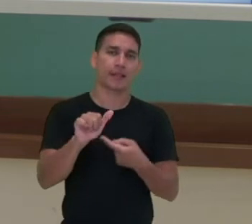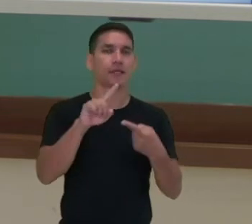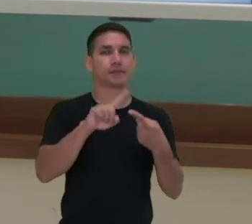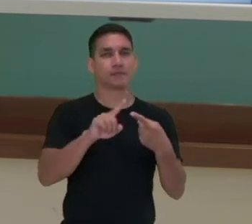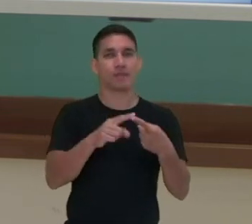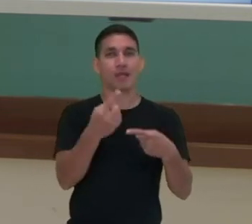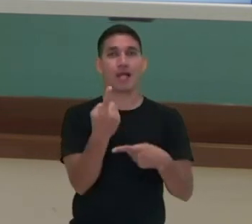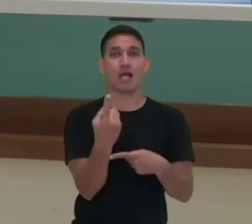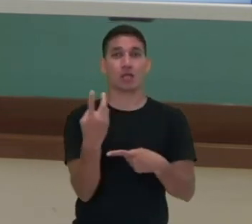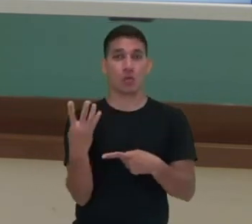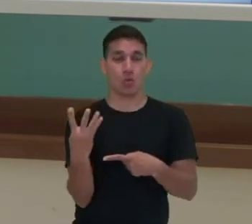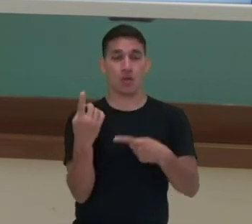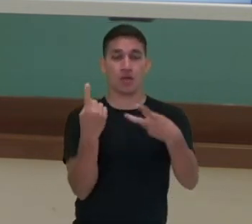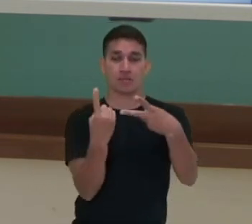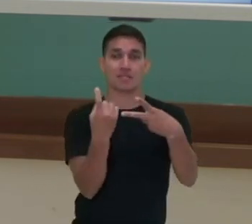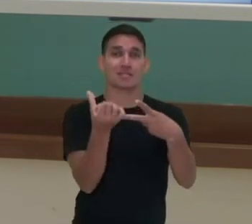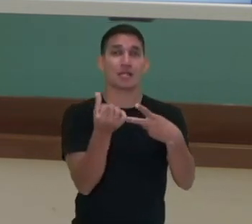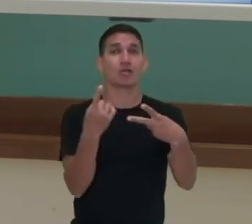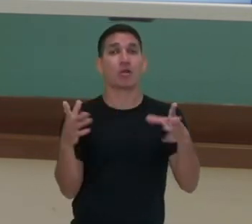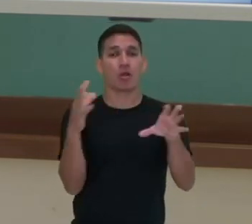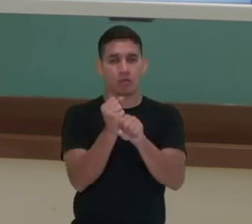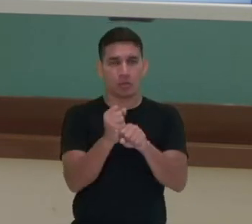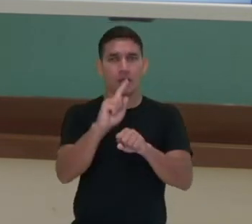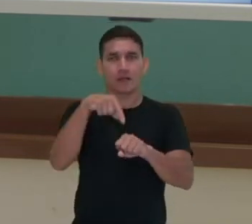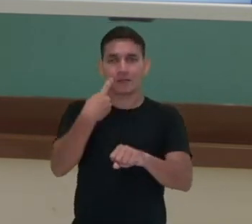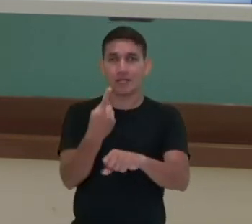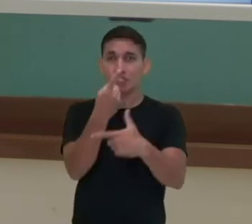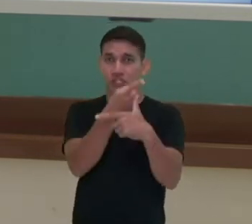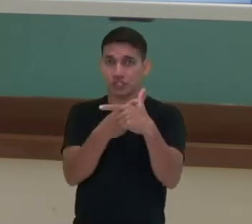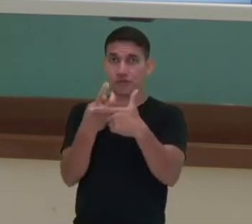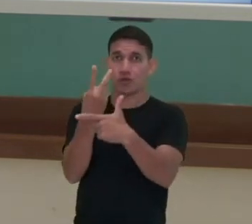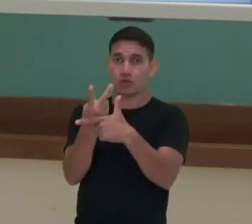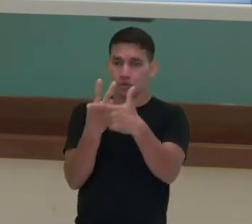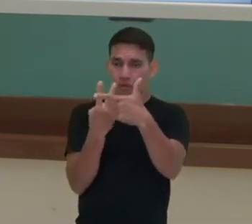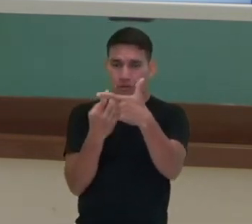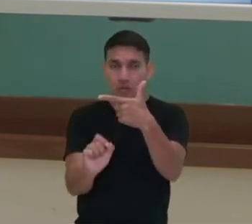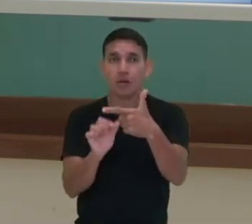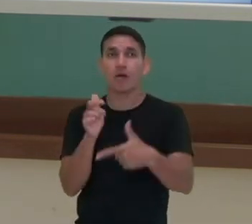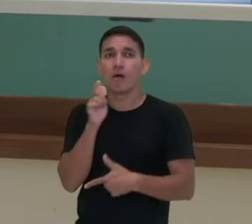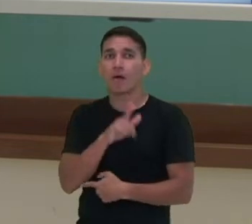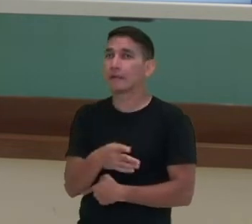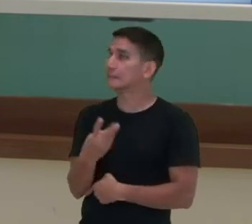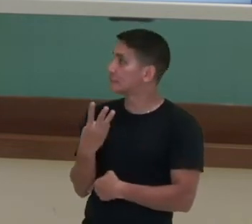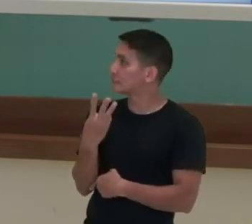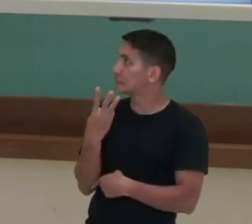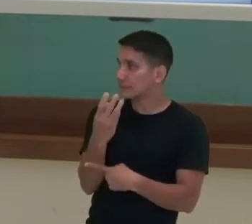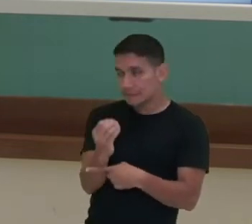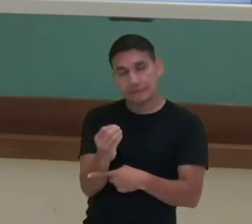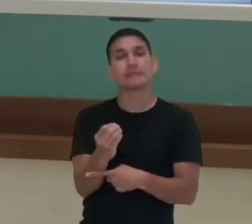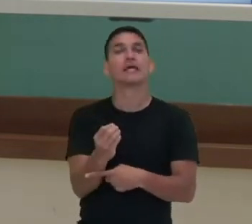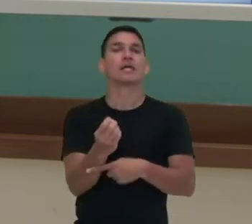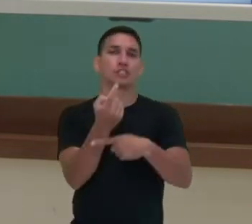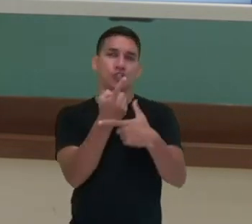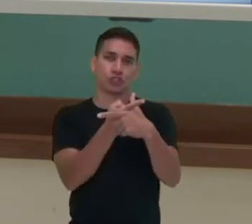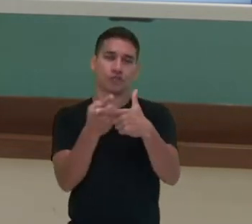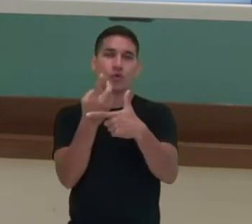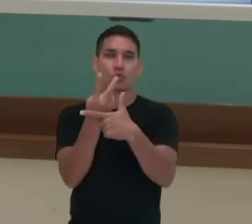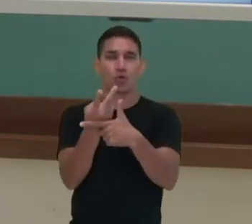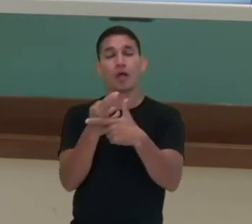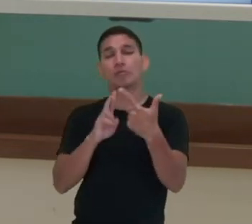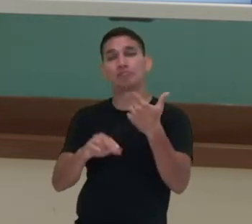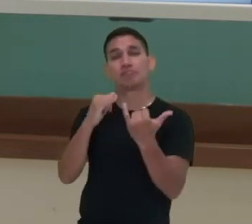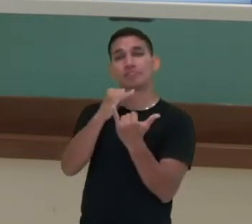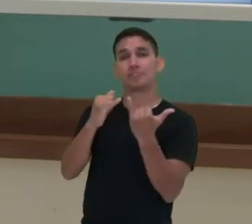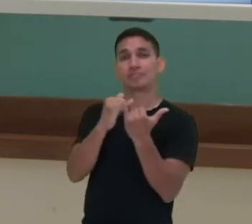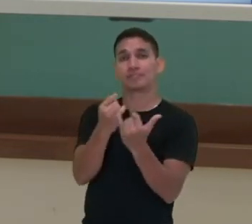caso, 14 e 16, somando dividido por 2, 30 dividido por 2, portanto, o valor mediano